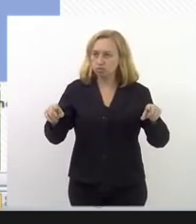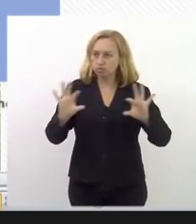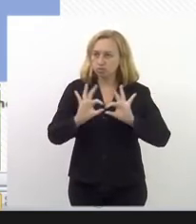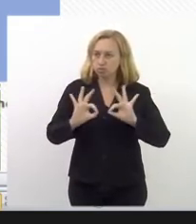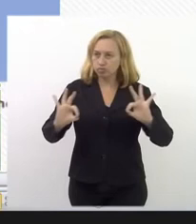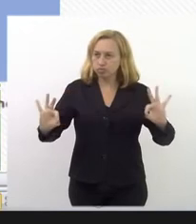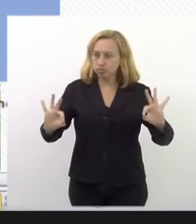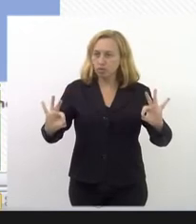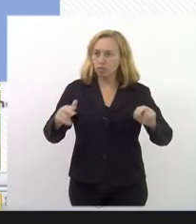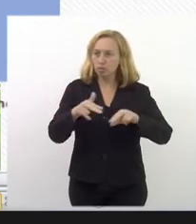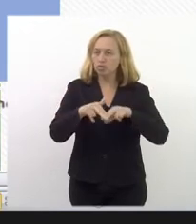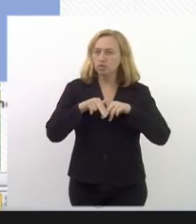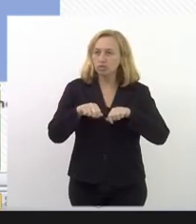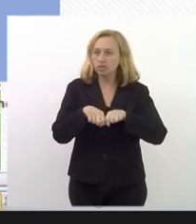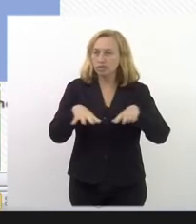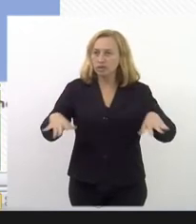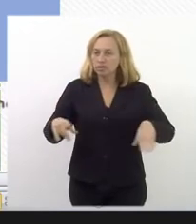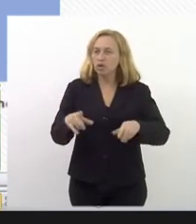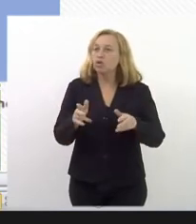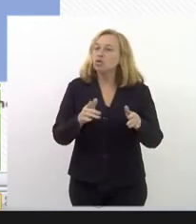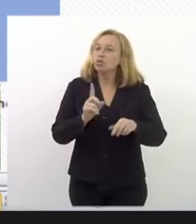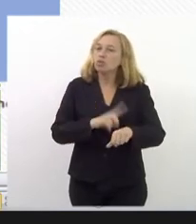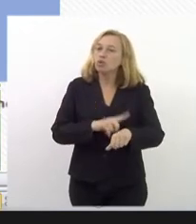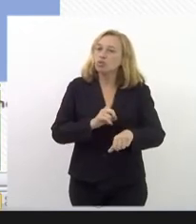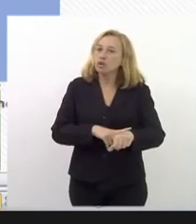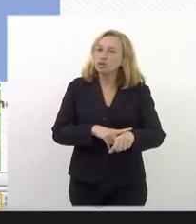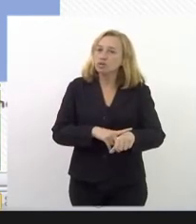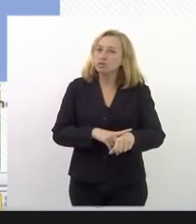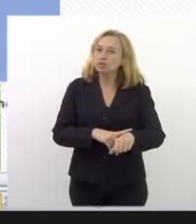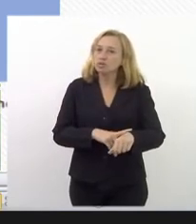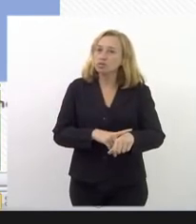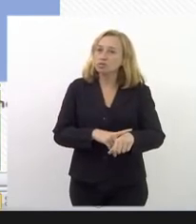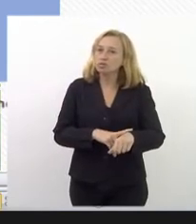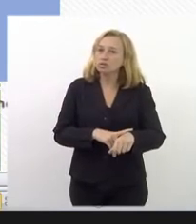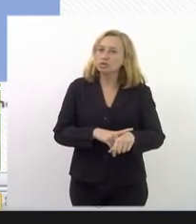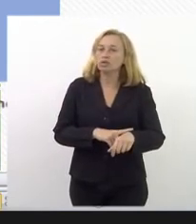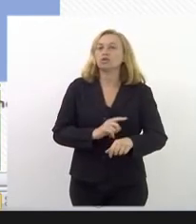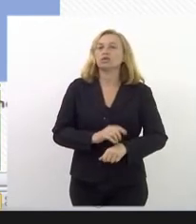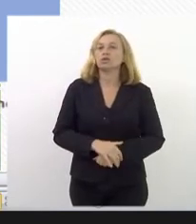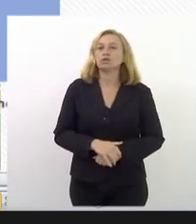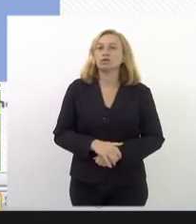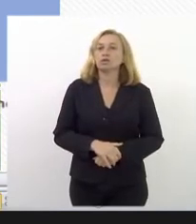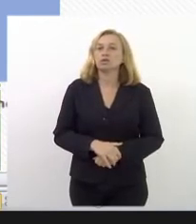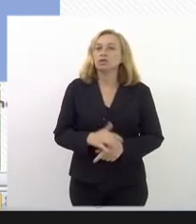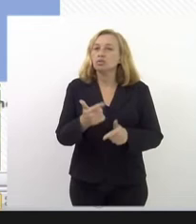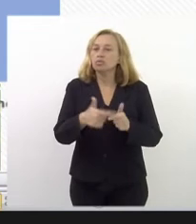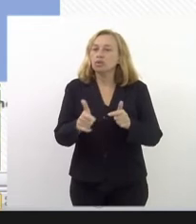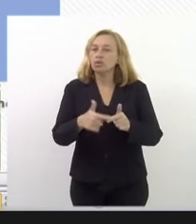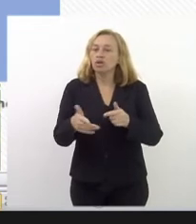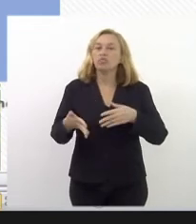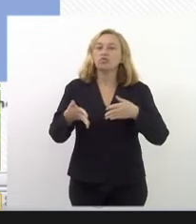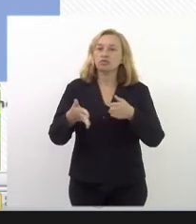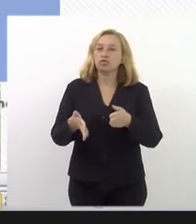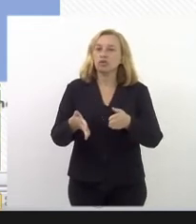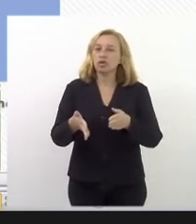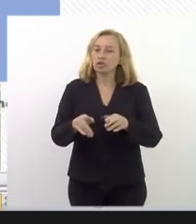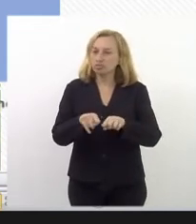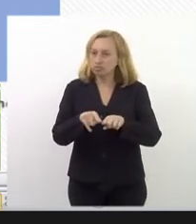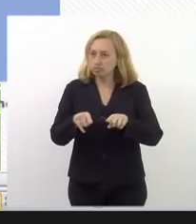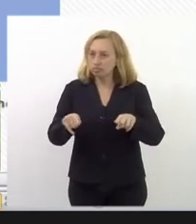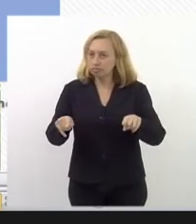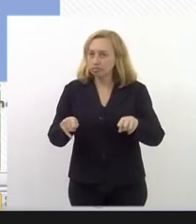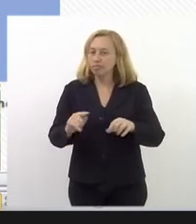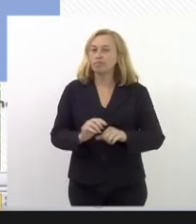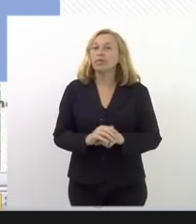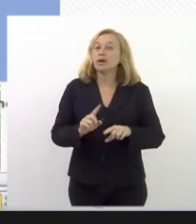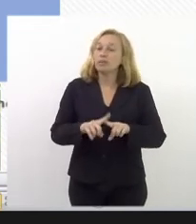da pandemia, que foi o momento que acentua ali, né, o problema da pandemia. Então,